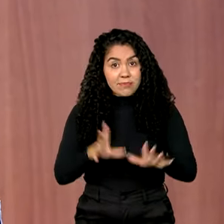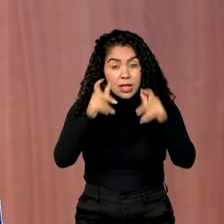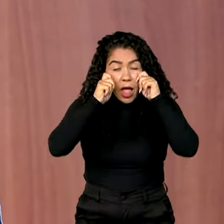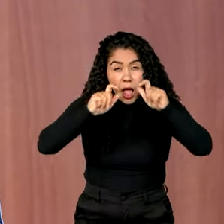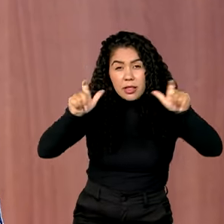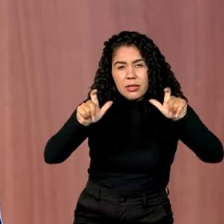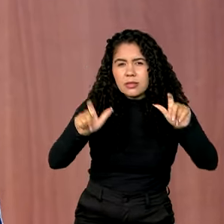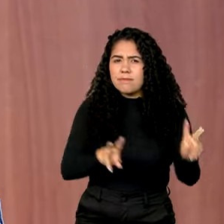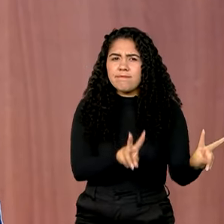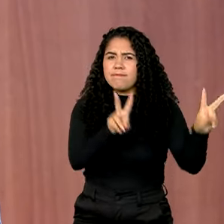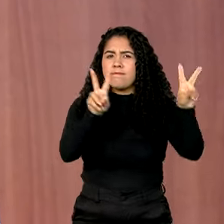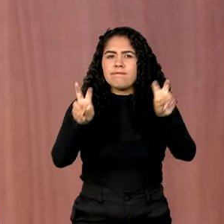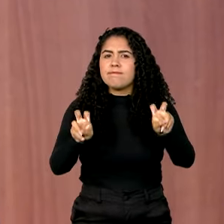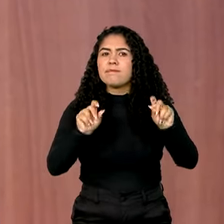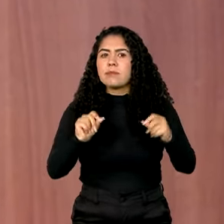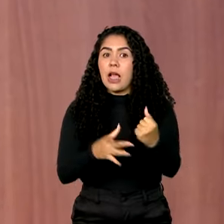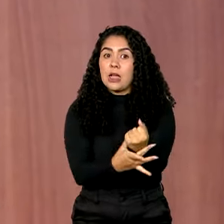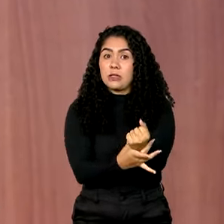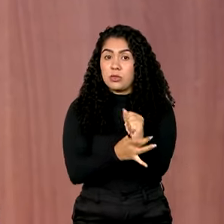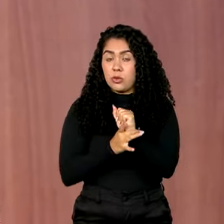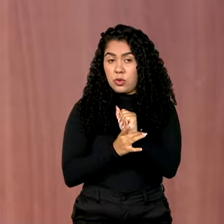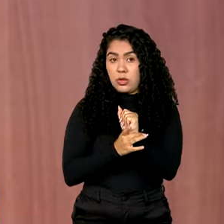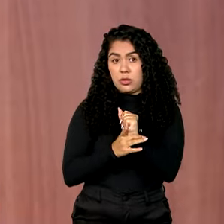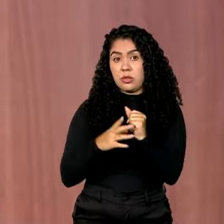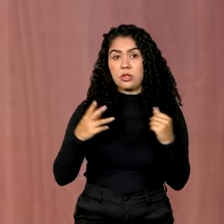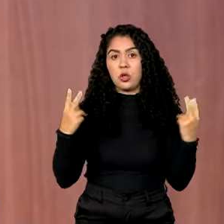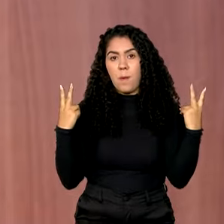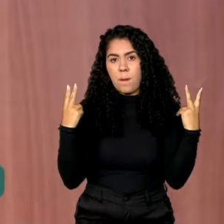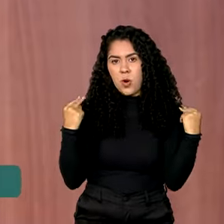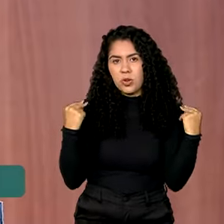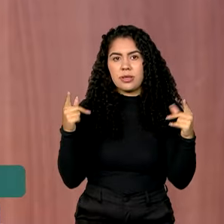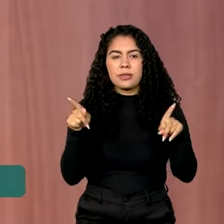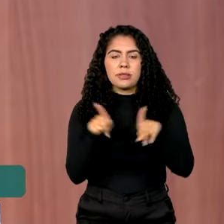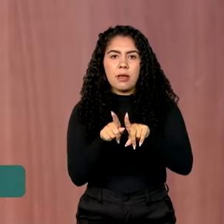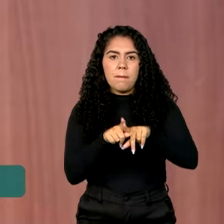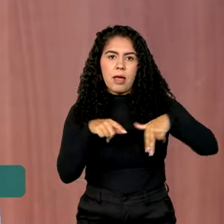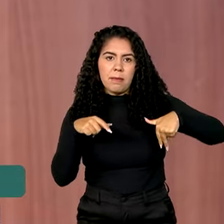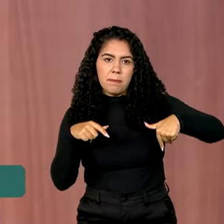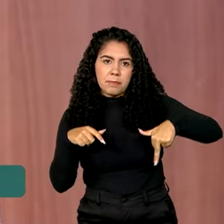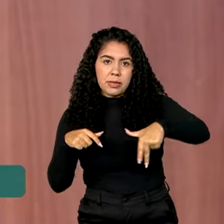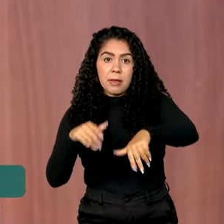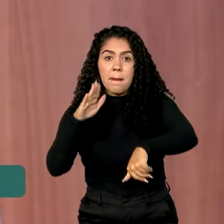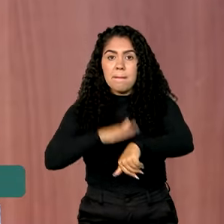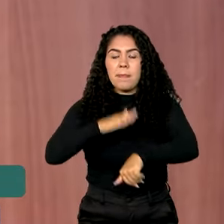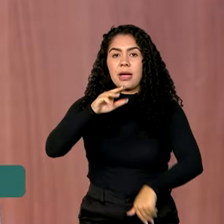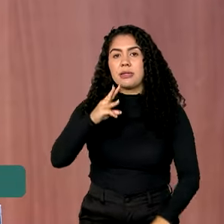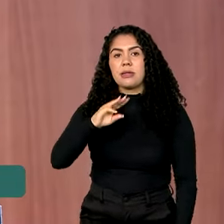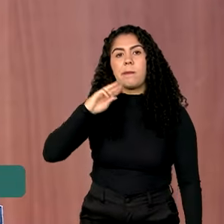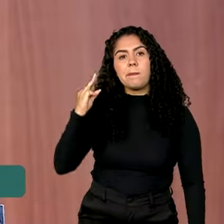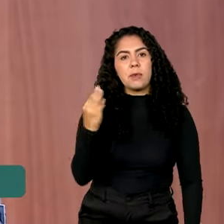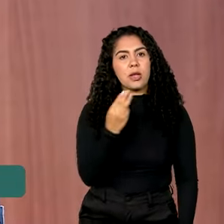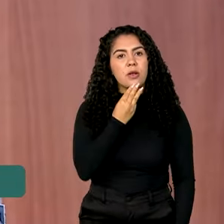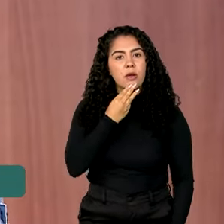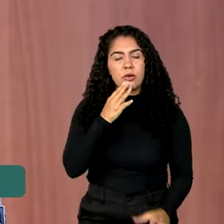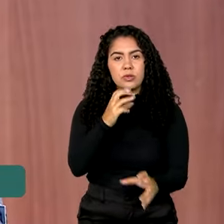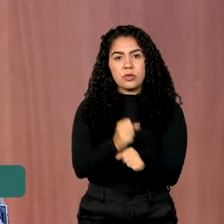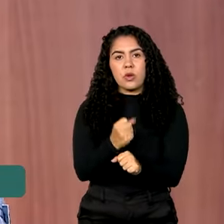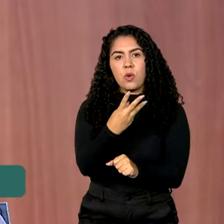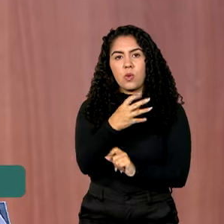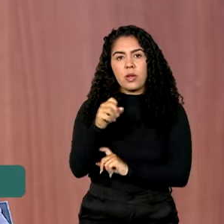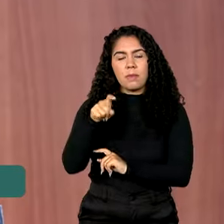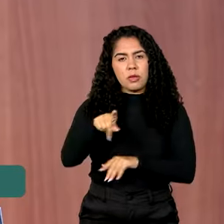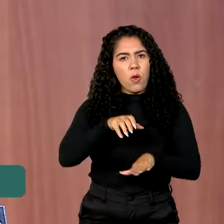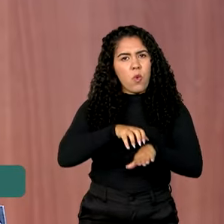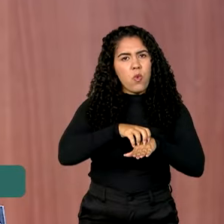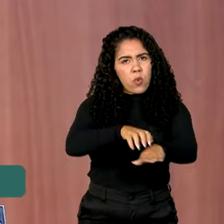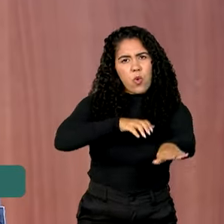agora para um assunto que envolve a segurança de motoristas e pedestres. Mais de 3 milhões e 400 mil veículos que